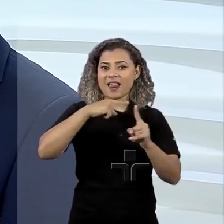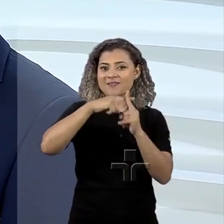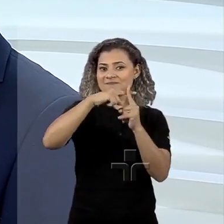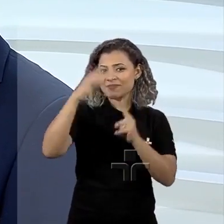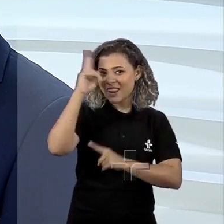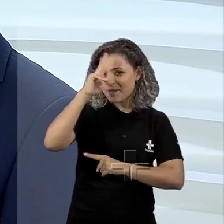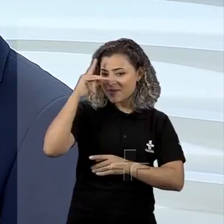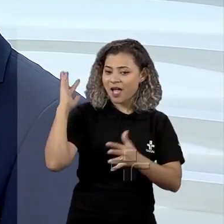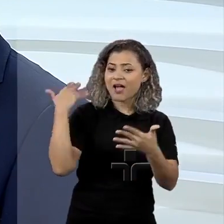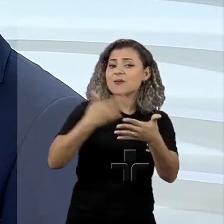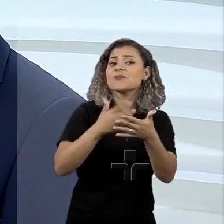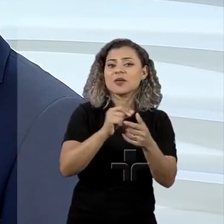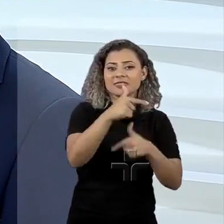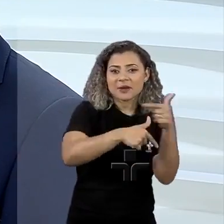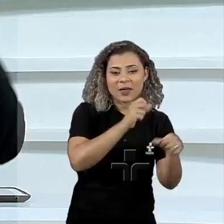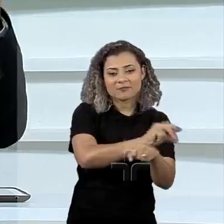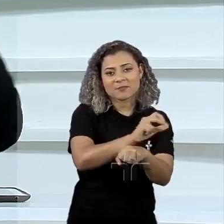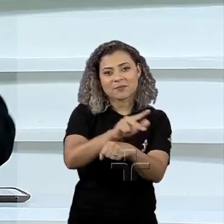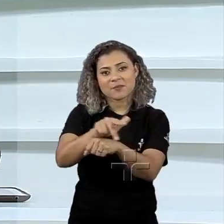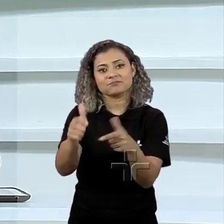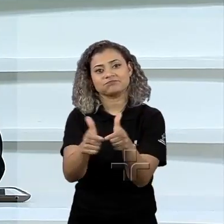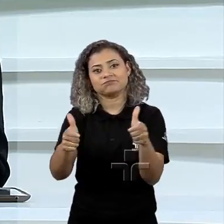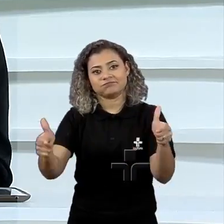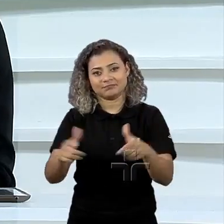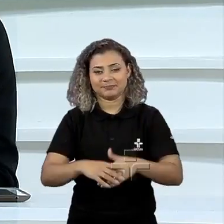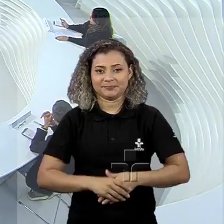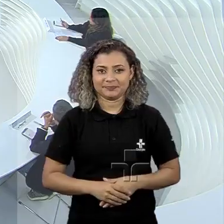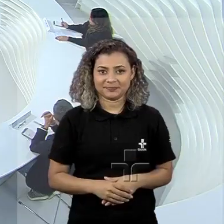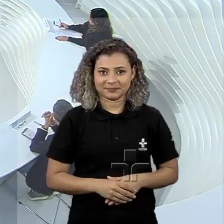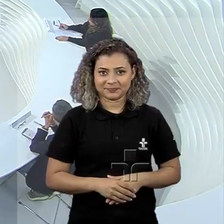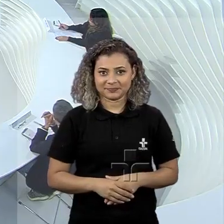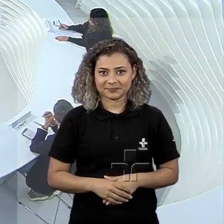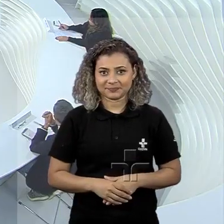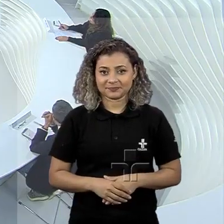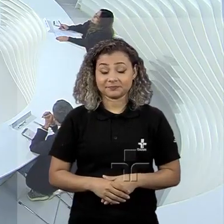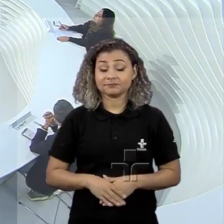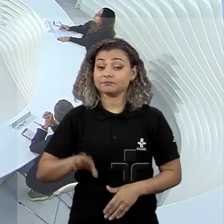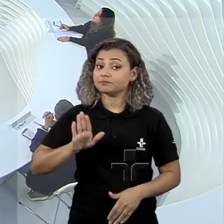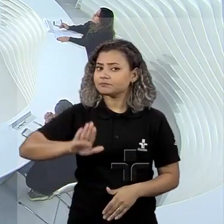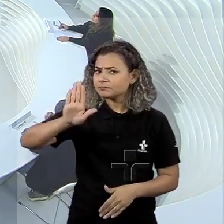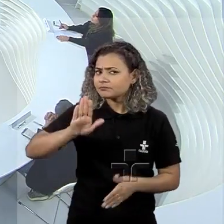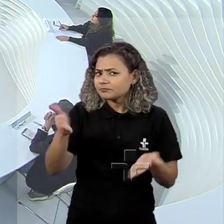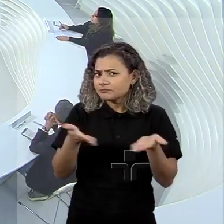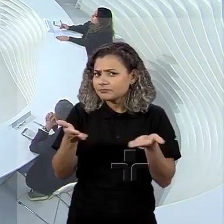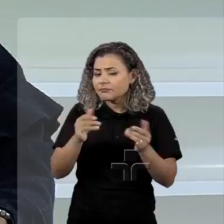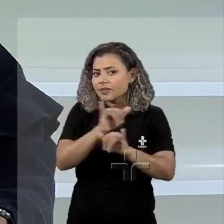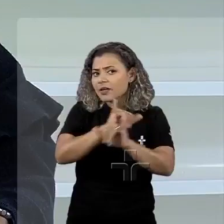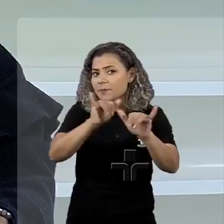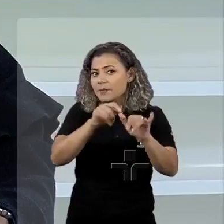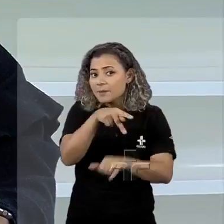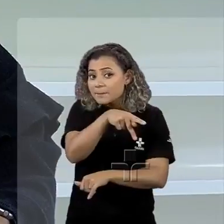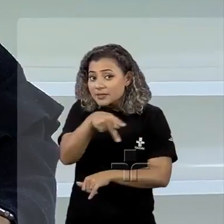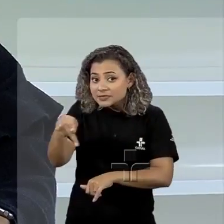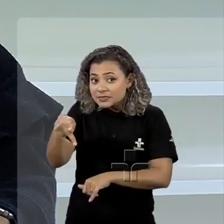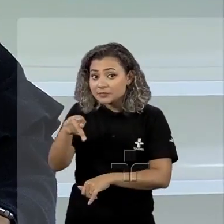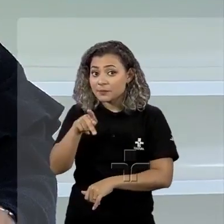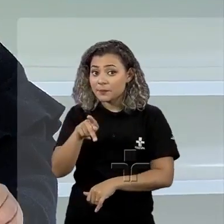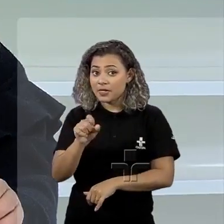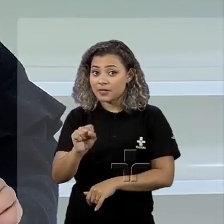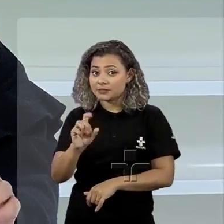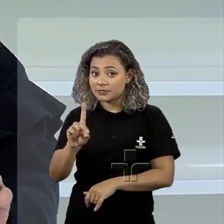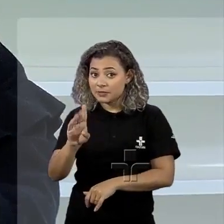diminuir a miséria e a pobreza em São Paulo. Ana. Candidato, agora que a campanha presidencial acabou para o